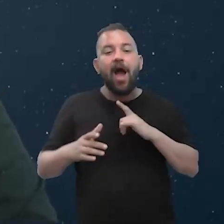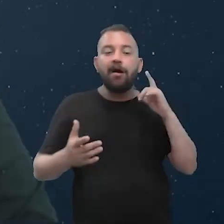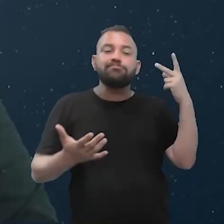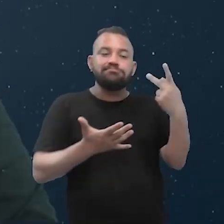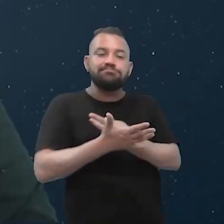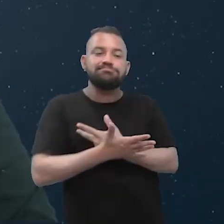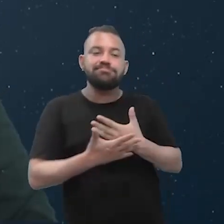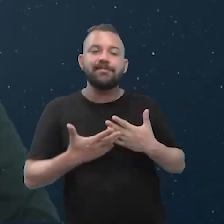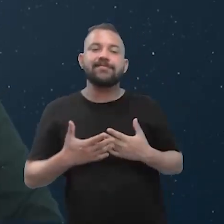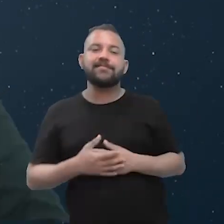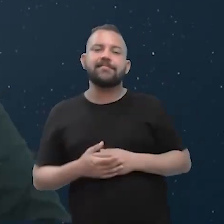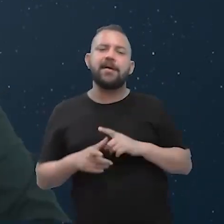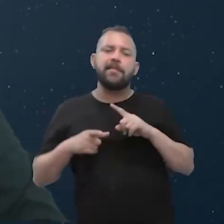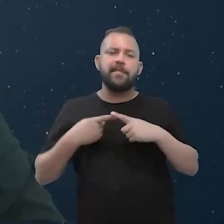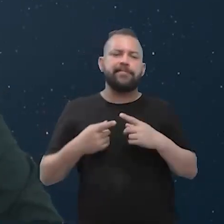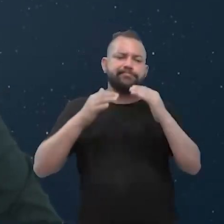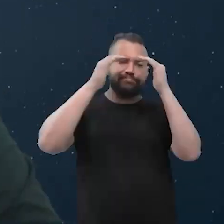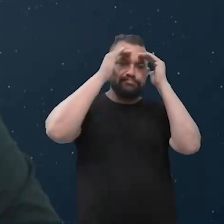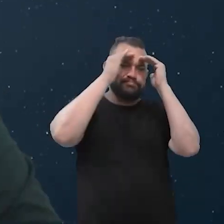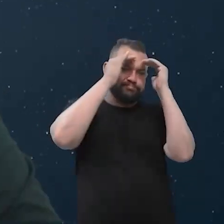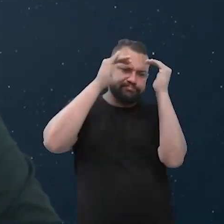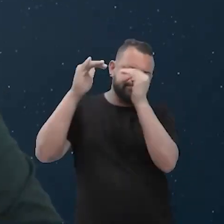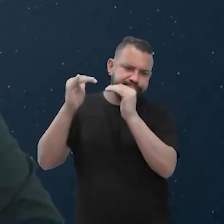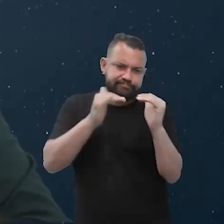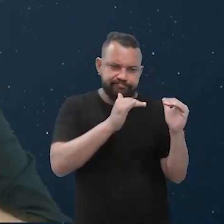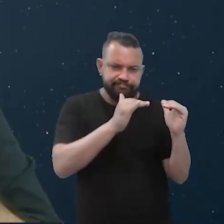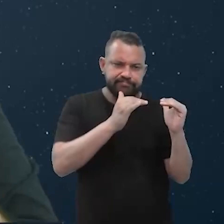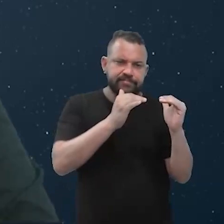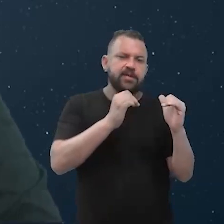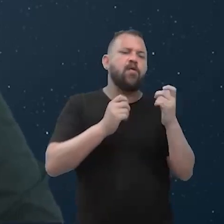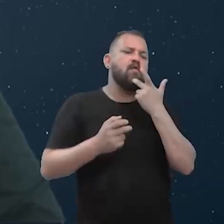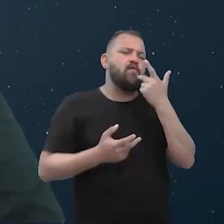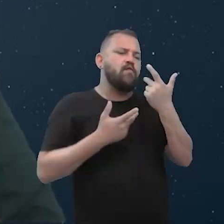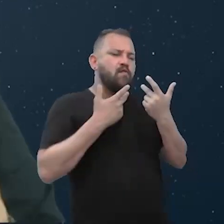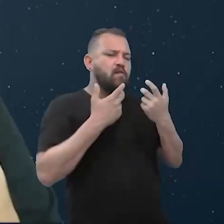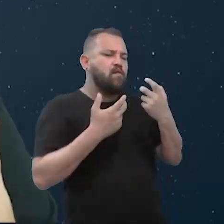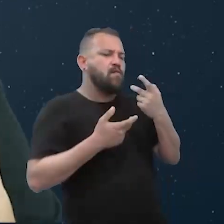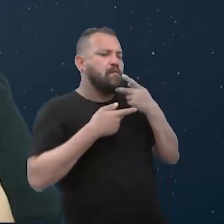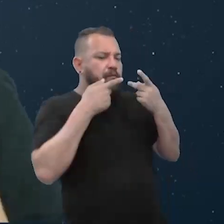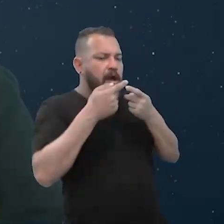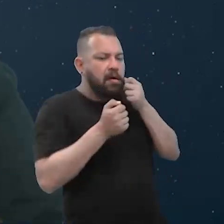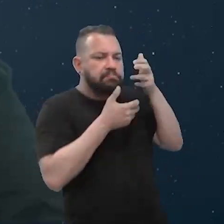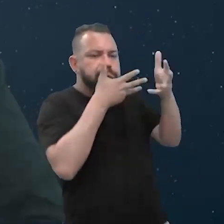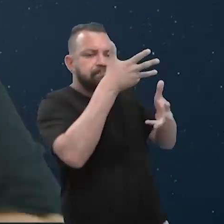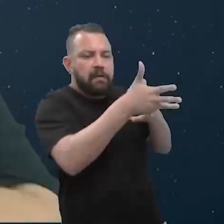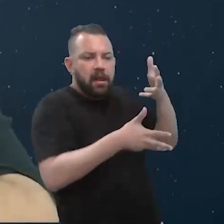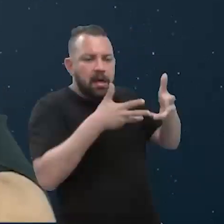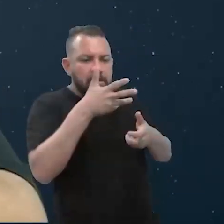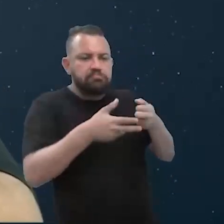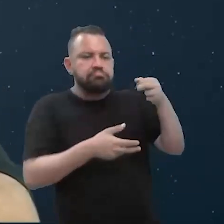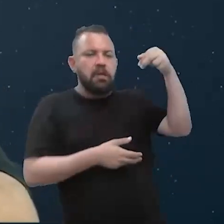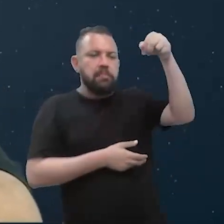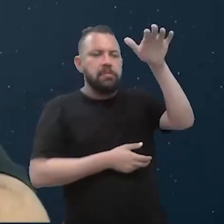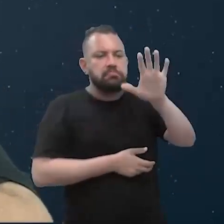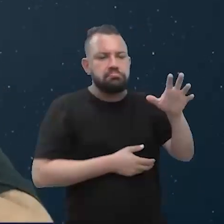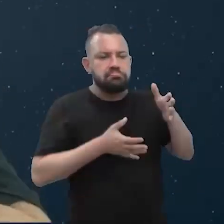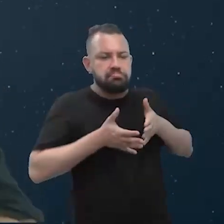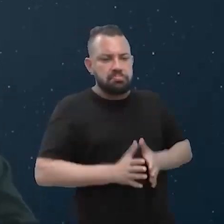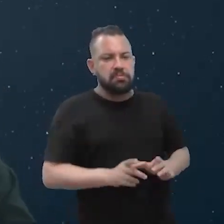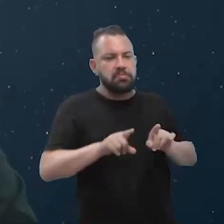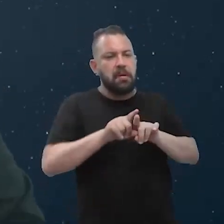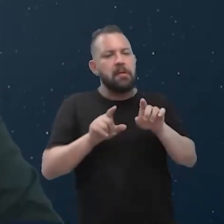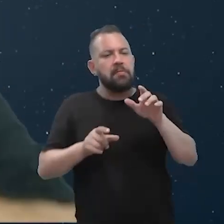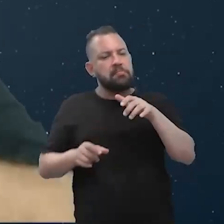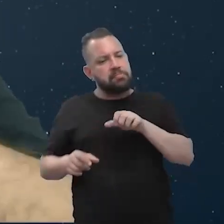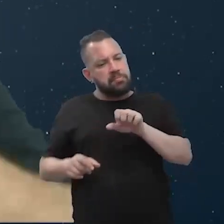ocorre, e a gente tem que respeitar, né, o falar do nordestino, falar do pessoal do sul,